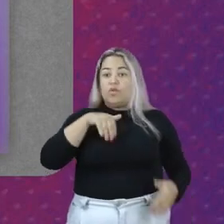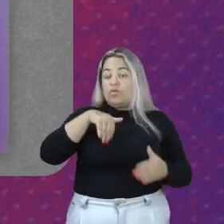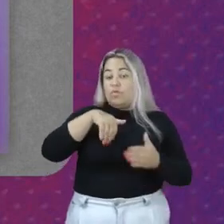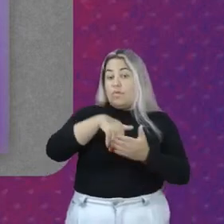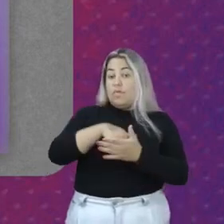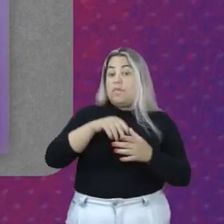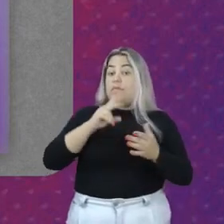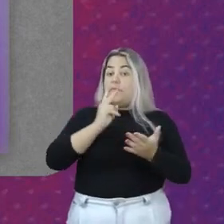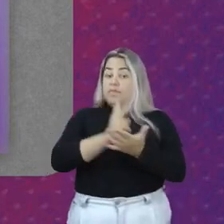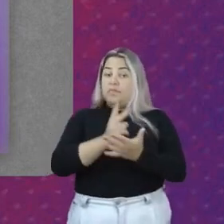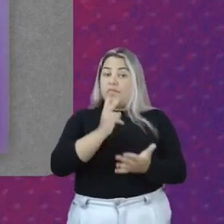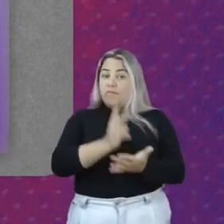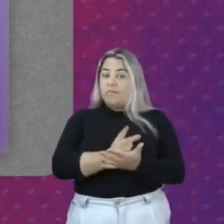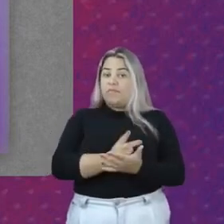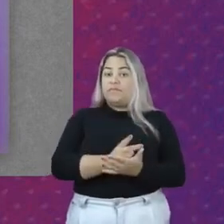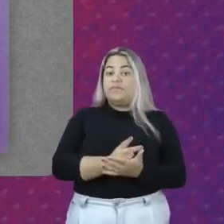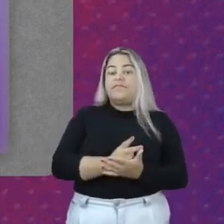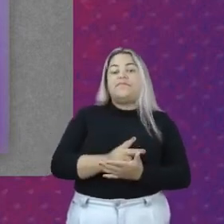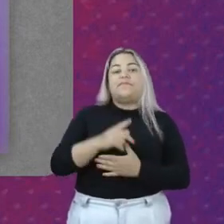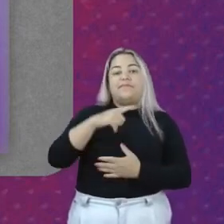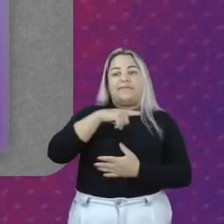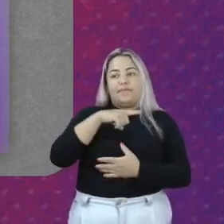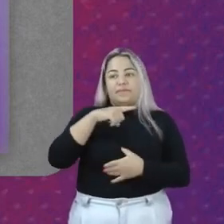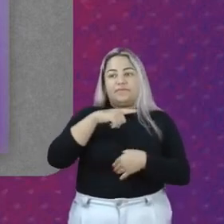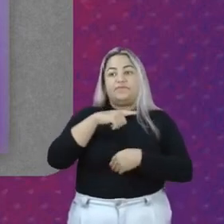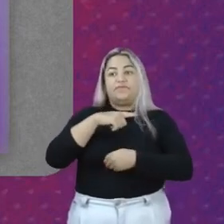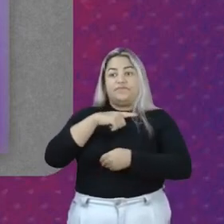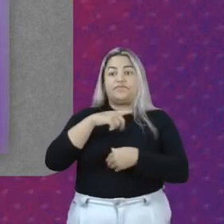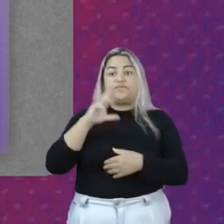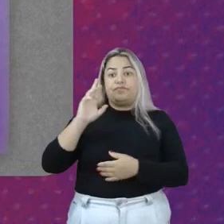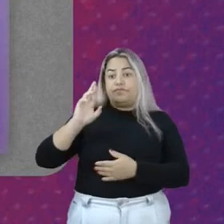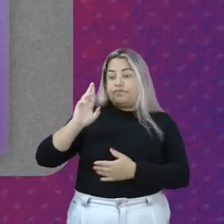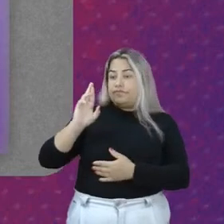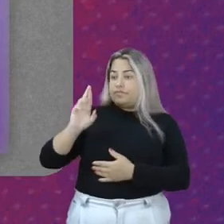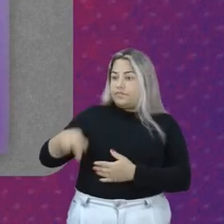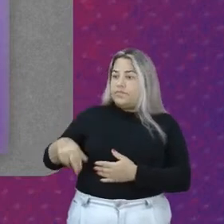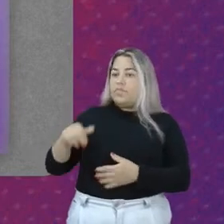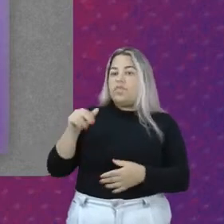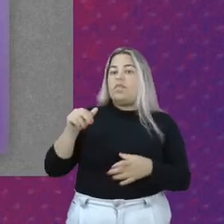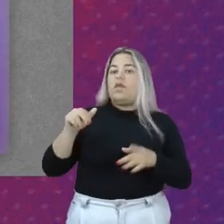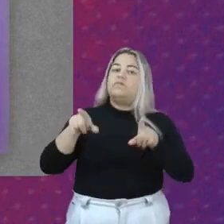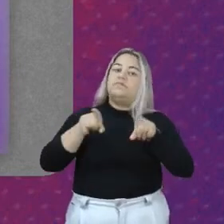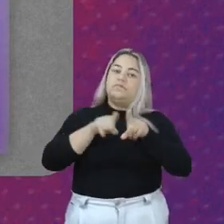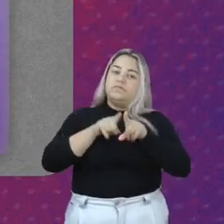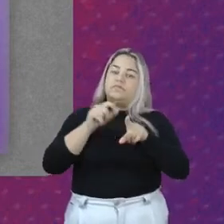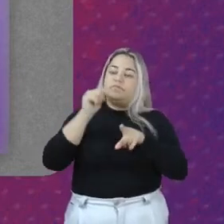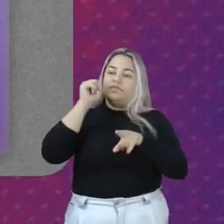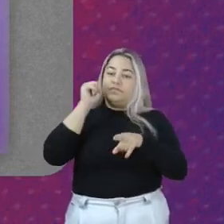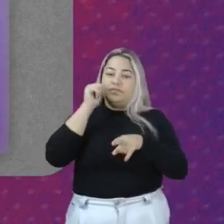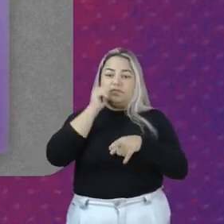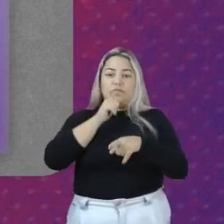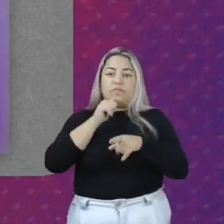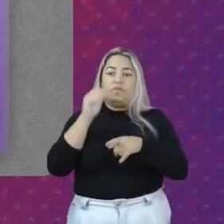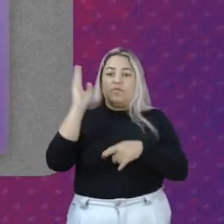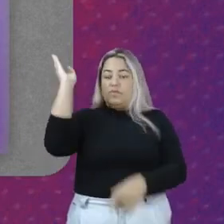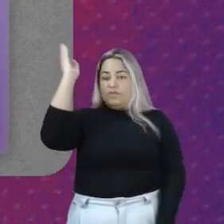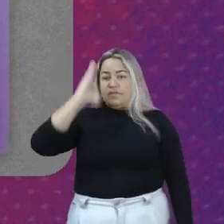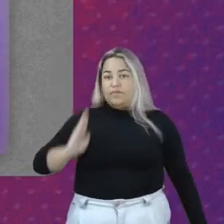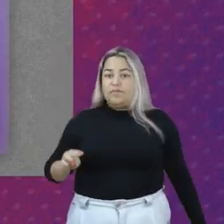futebol. Mesmo a gente tendo a Marta, né, como a nossa maior referência do futebol feminino no mundo, e ela é